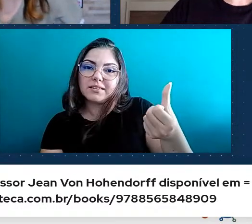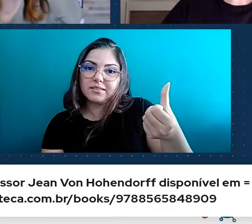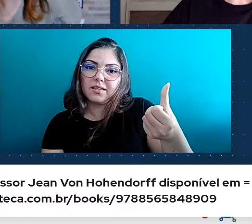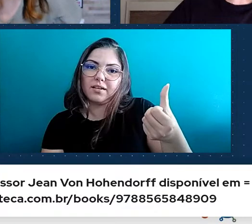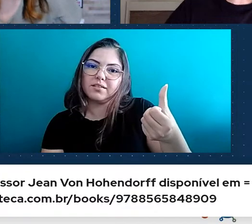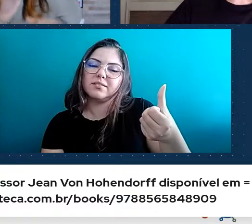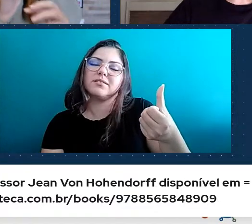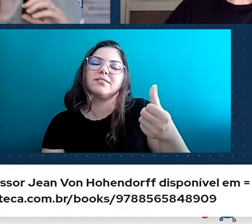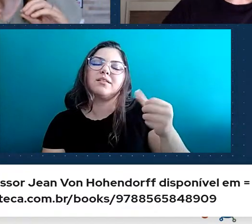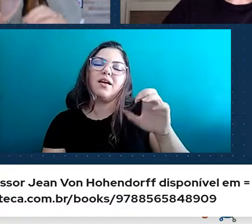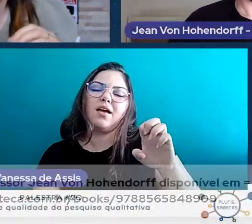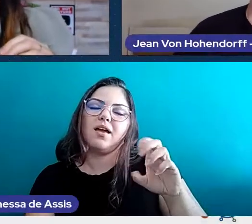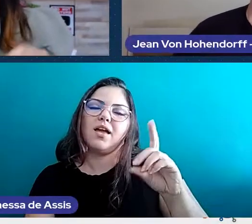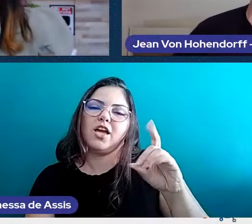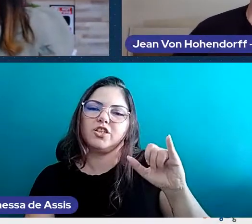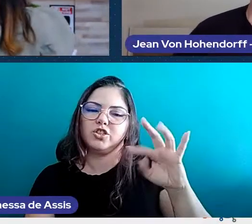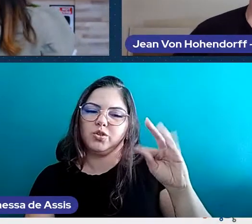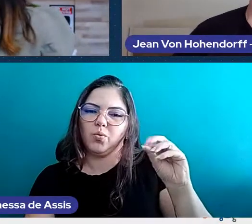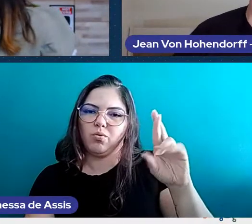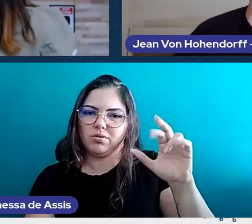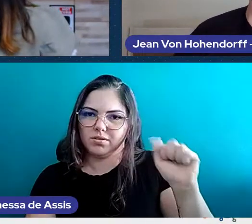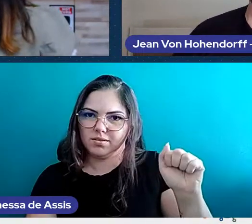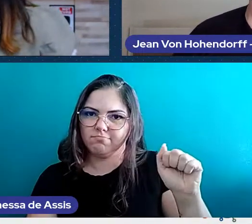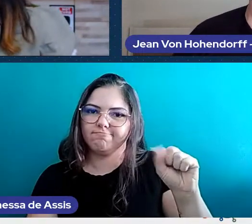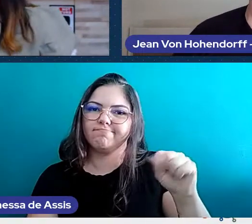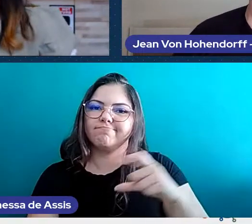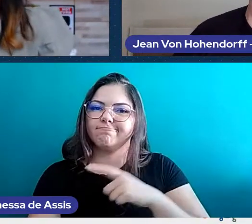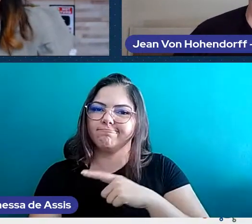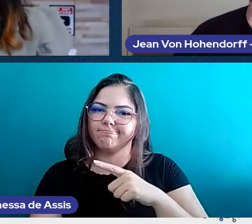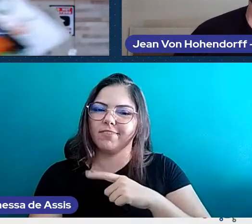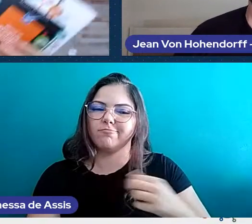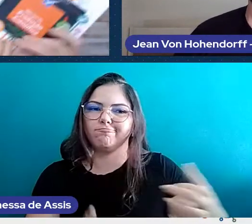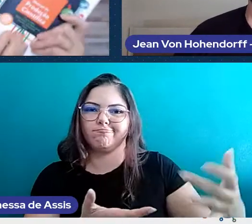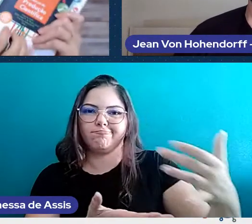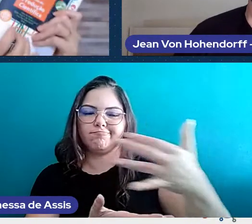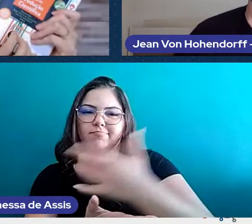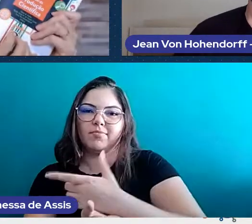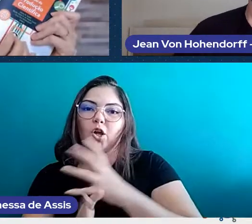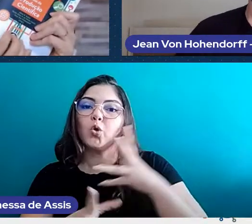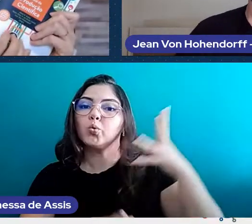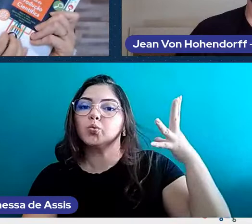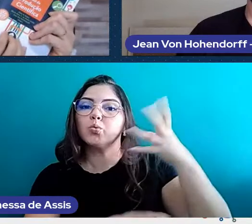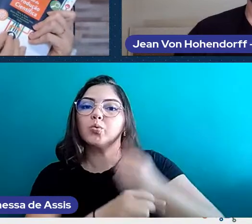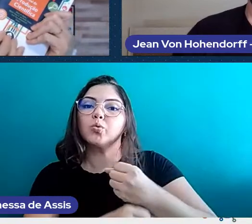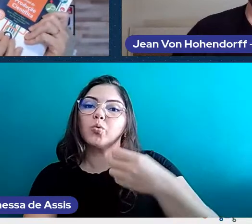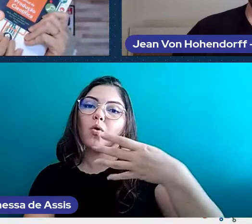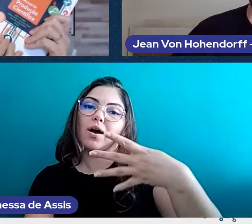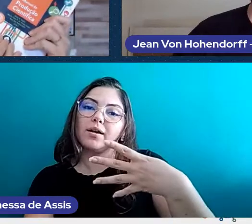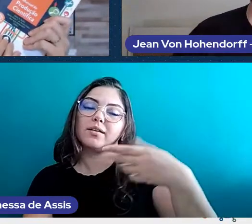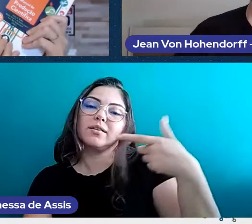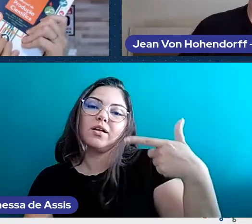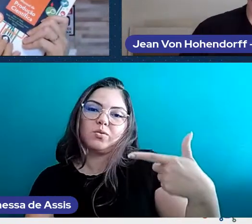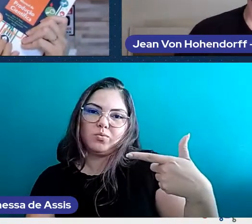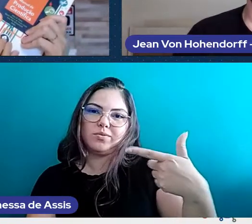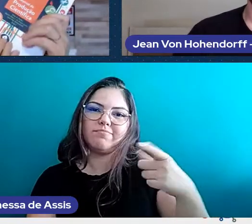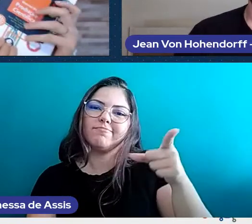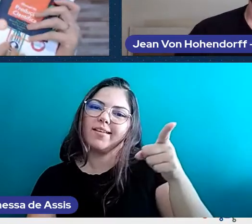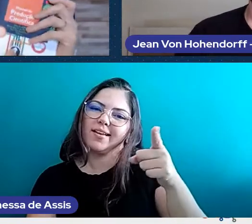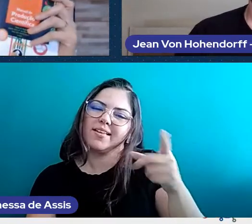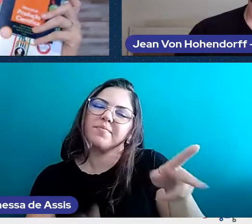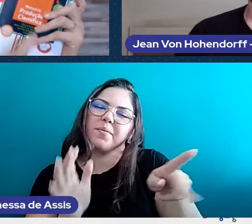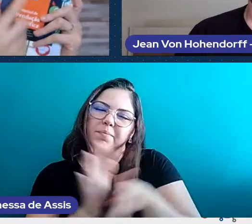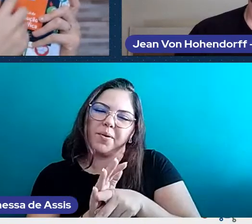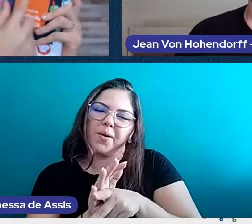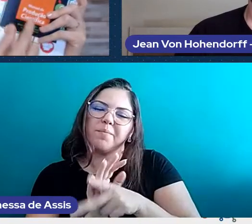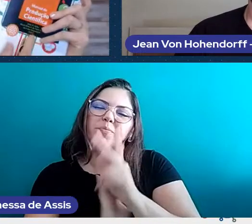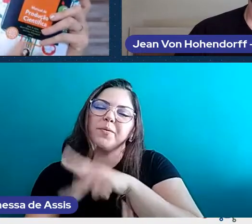selos editoriais. Então tem muita coisa maravilhosa, incluindo esse livro aqui, esse livro da briga na Biblioteca de Ciências Humanas.